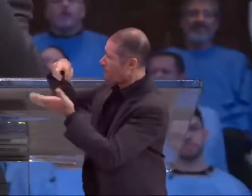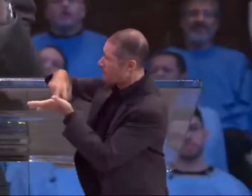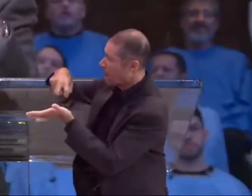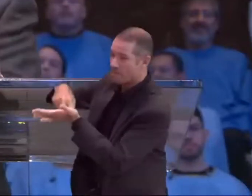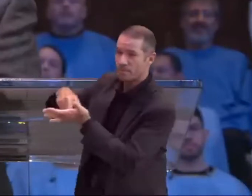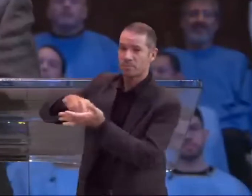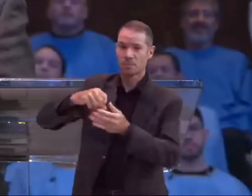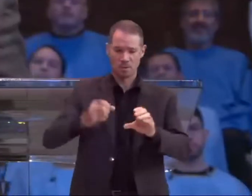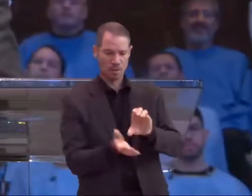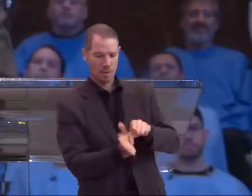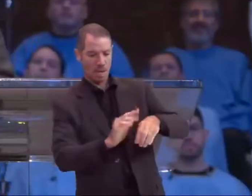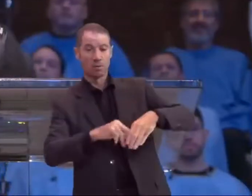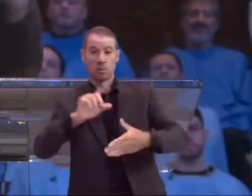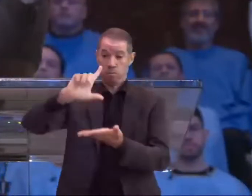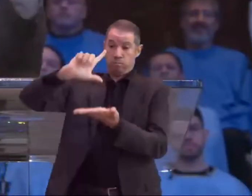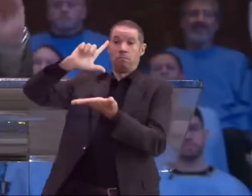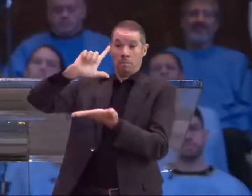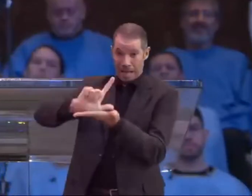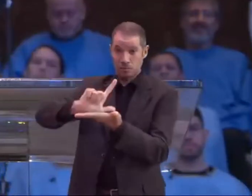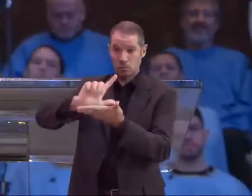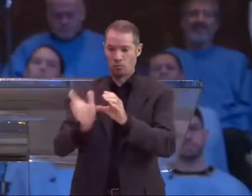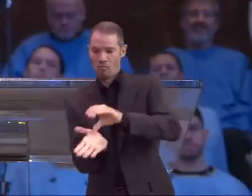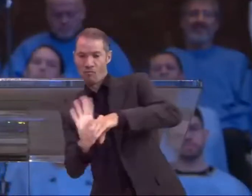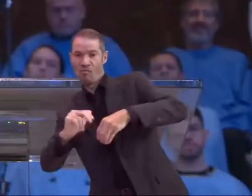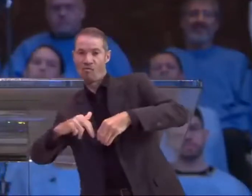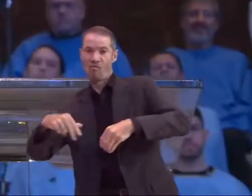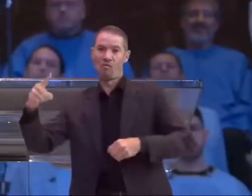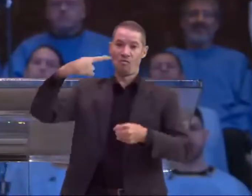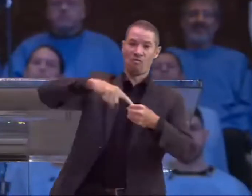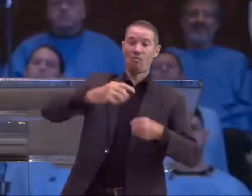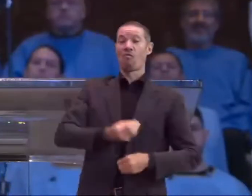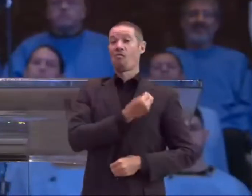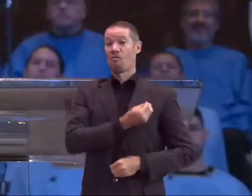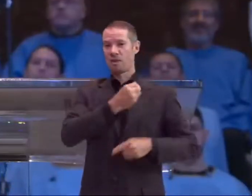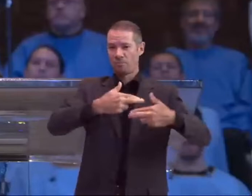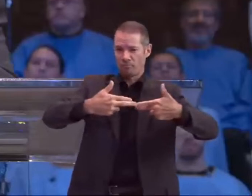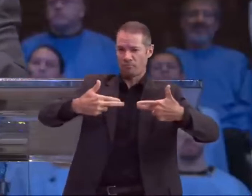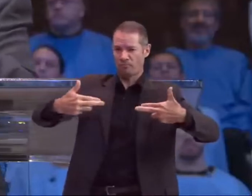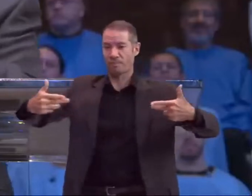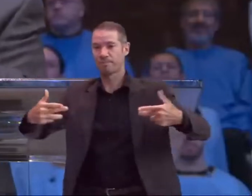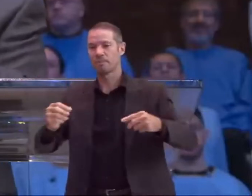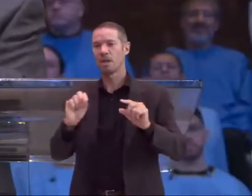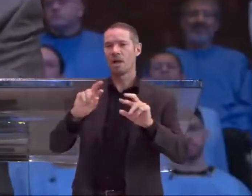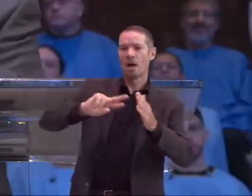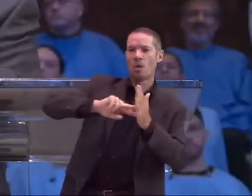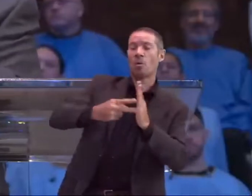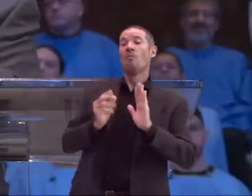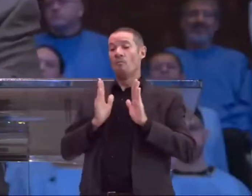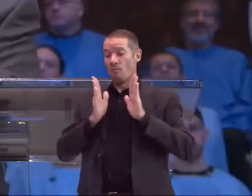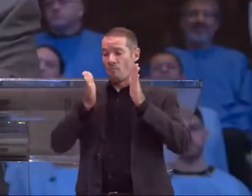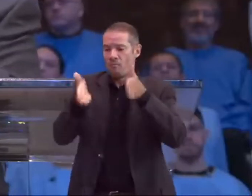na ressurreição de Lázaro e em várias outras circunstâncias. Mas o que está em foco aqui é